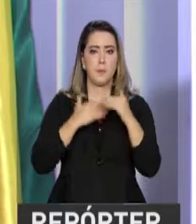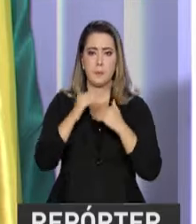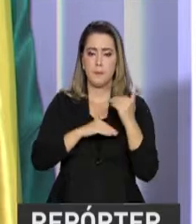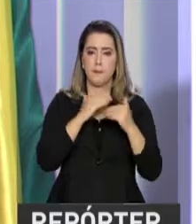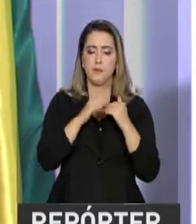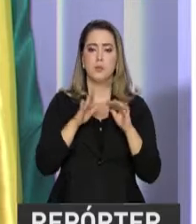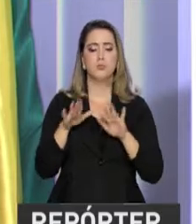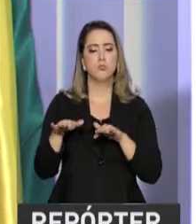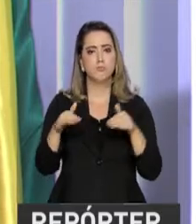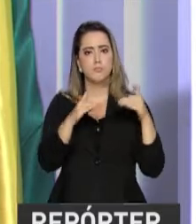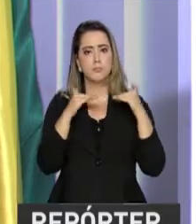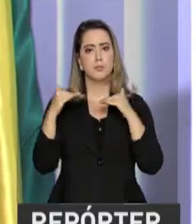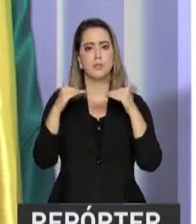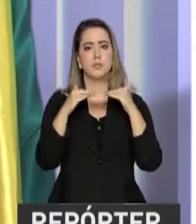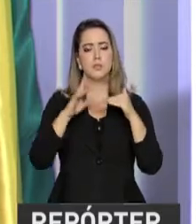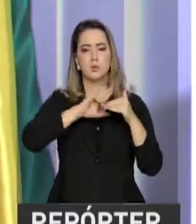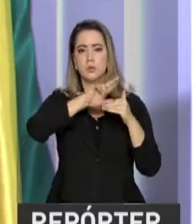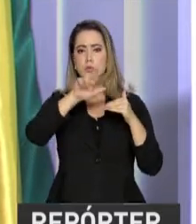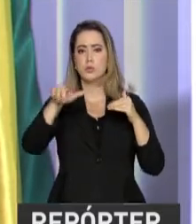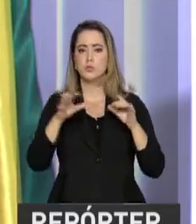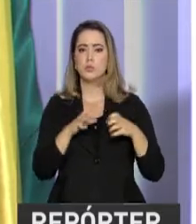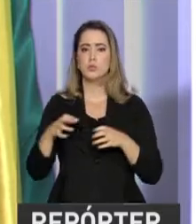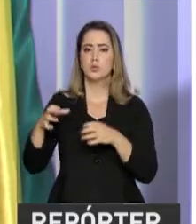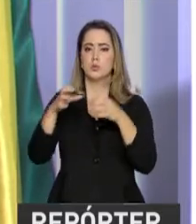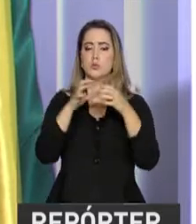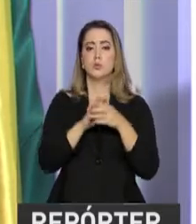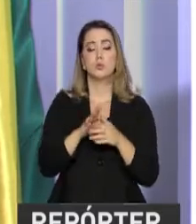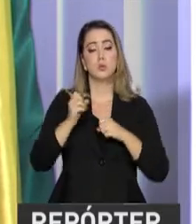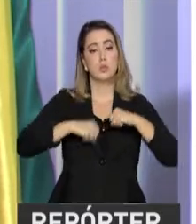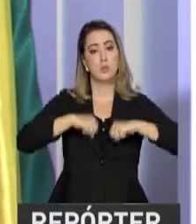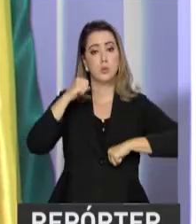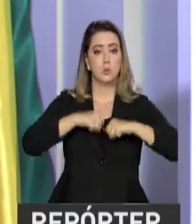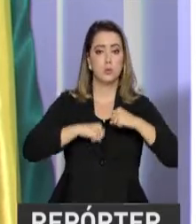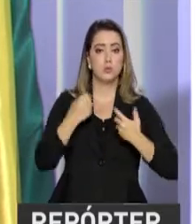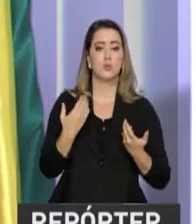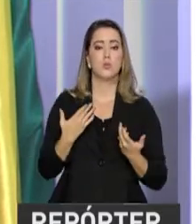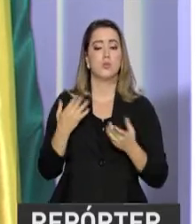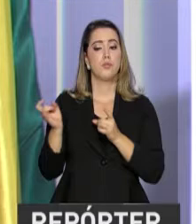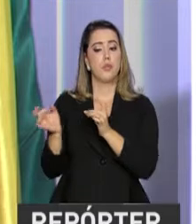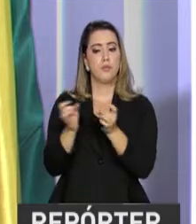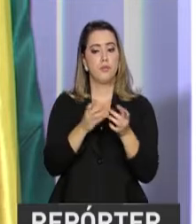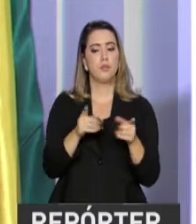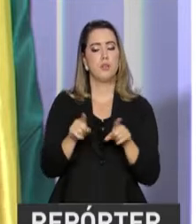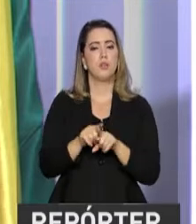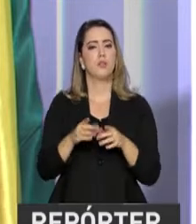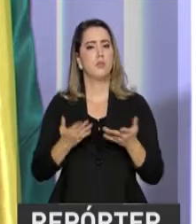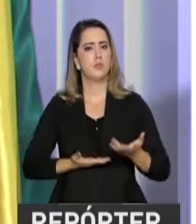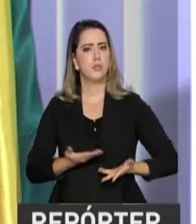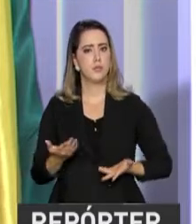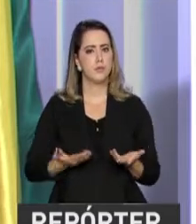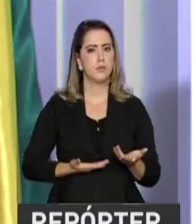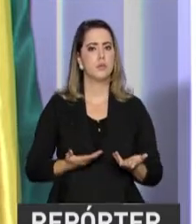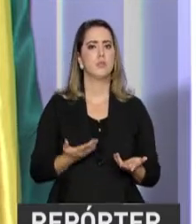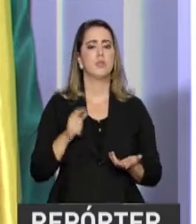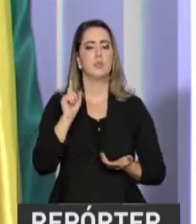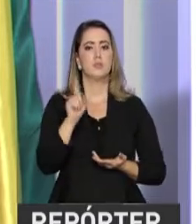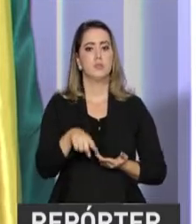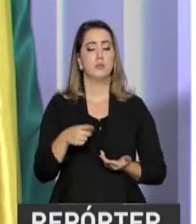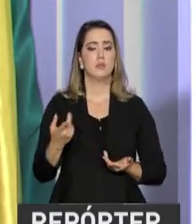equilibrado nos mais diversos setores da indústria no comércio e nos serviços na